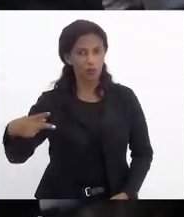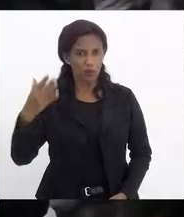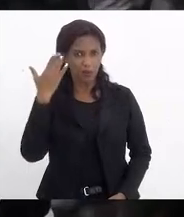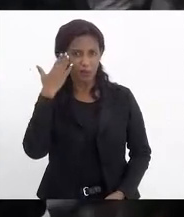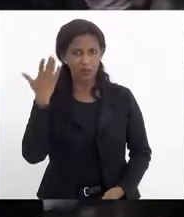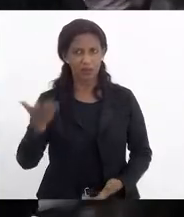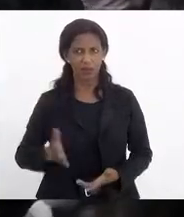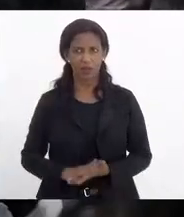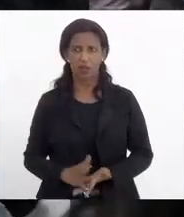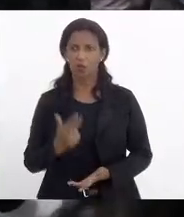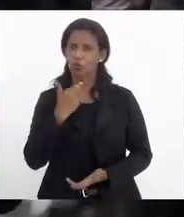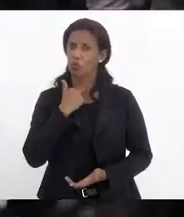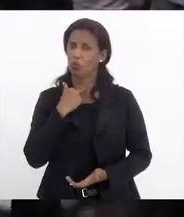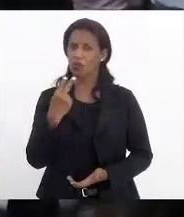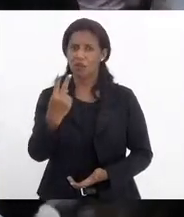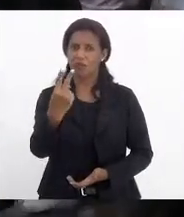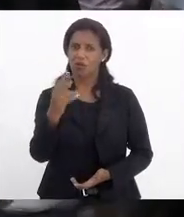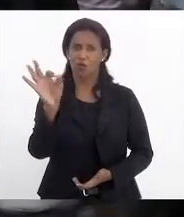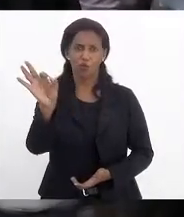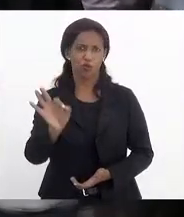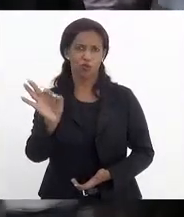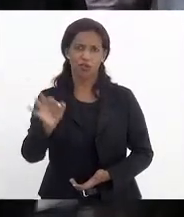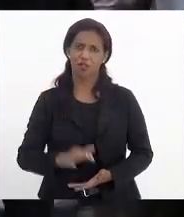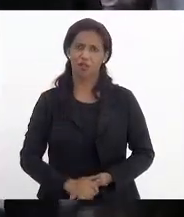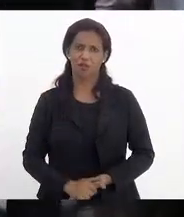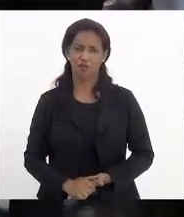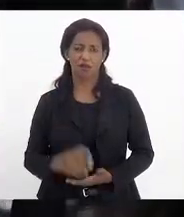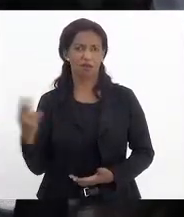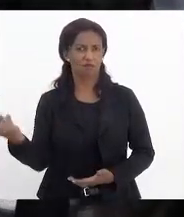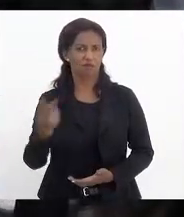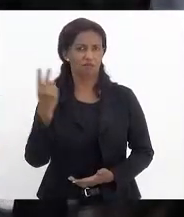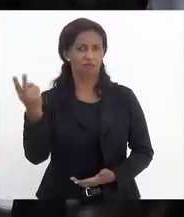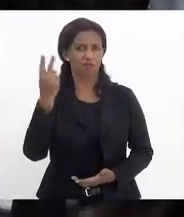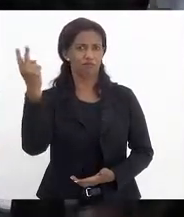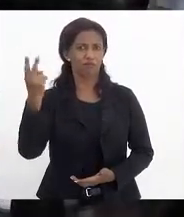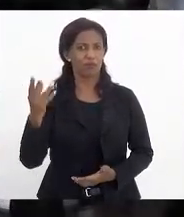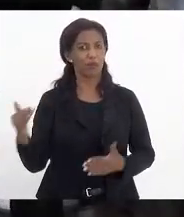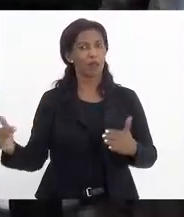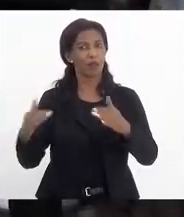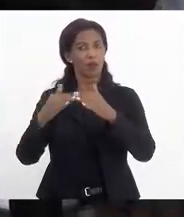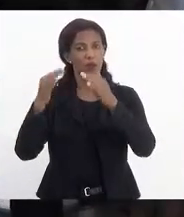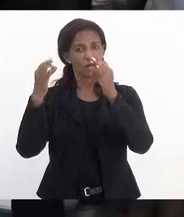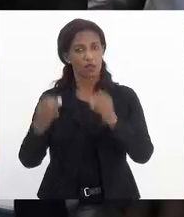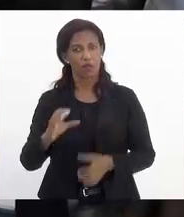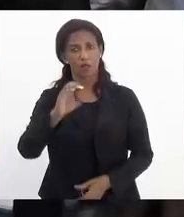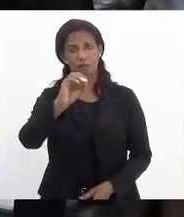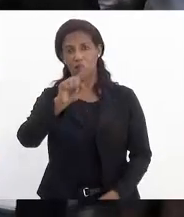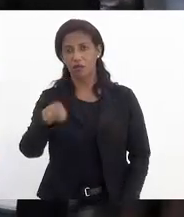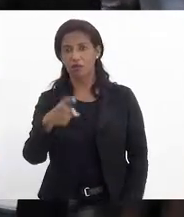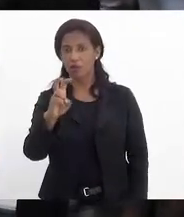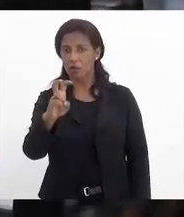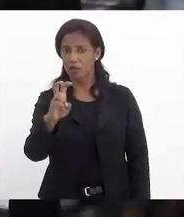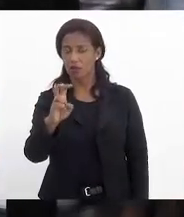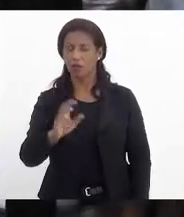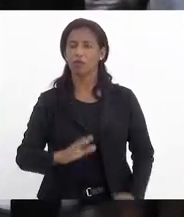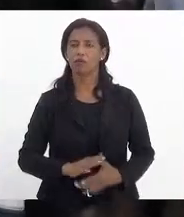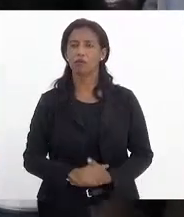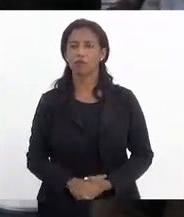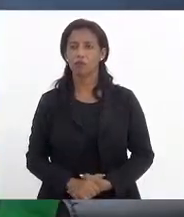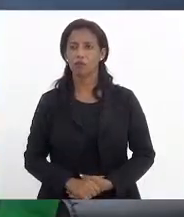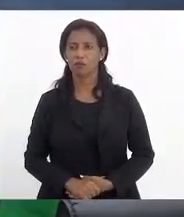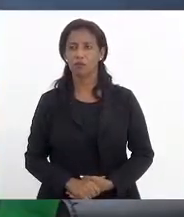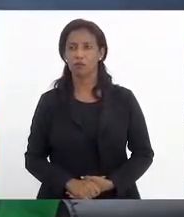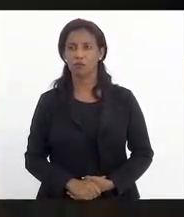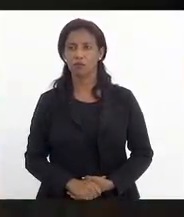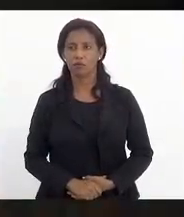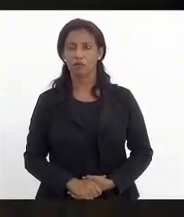entendendo? Então, não pode ser 2%. É um valor muito alto. O ideal era que fosse 0,5%. É só observação. Vou